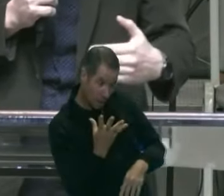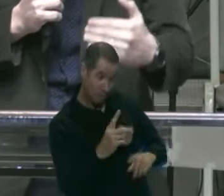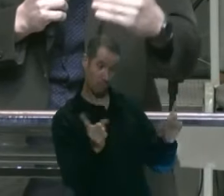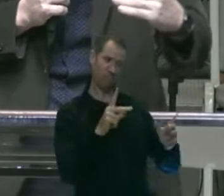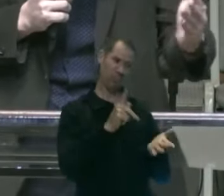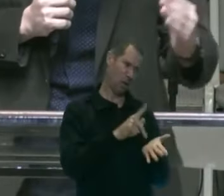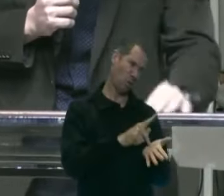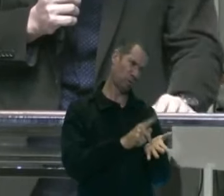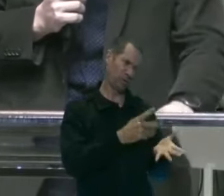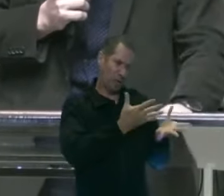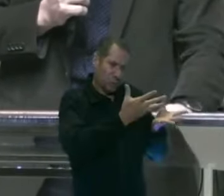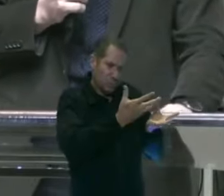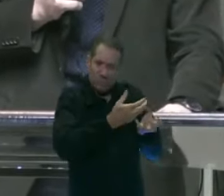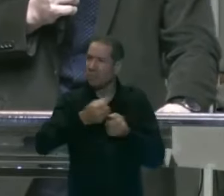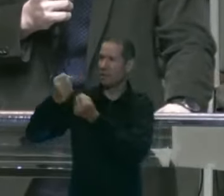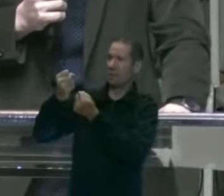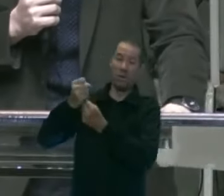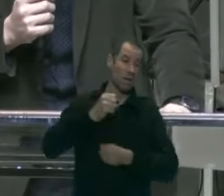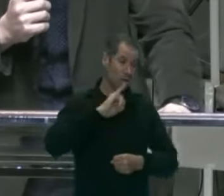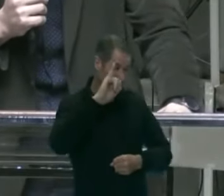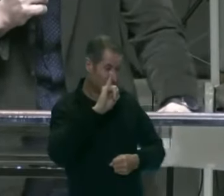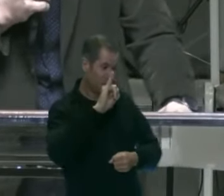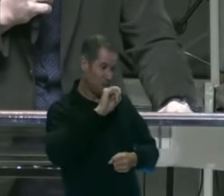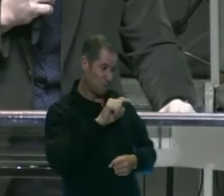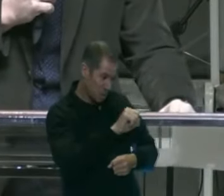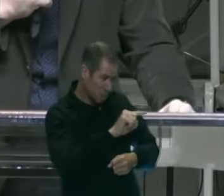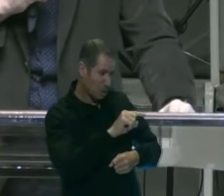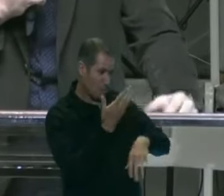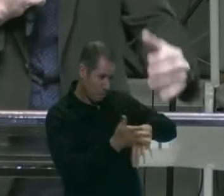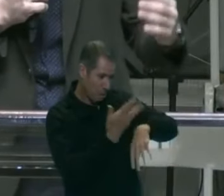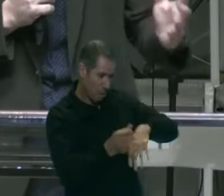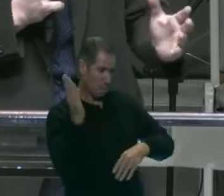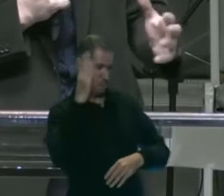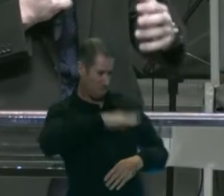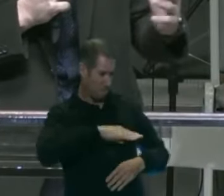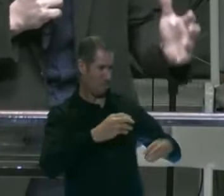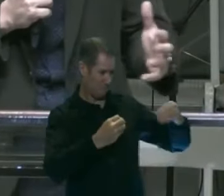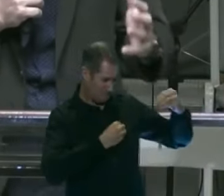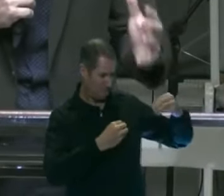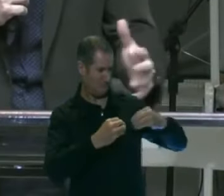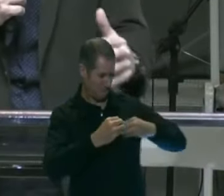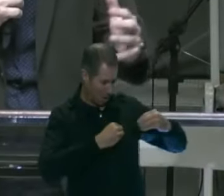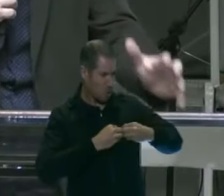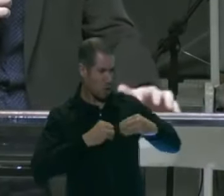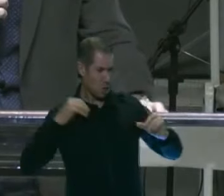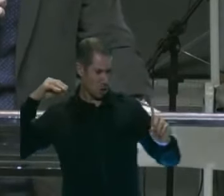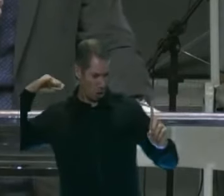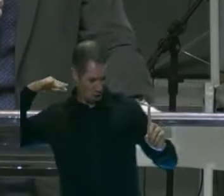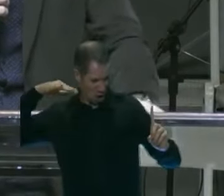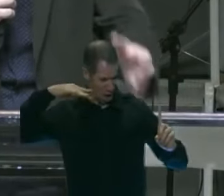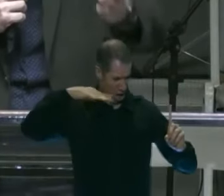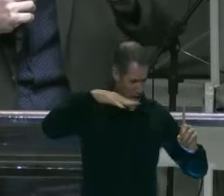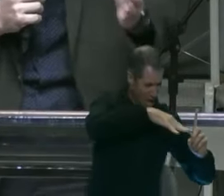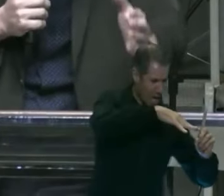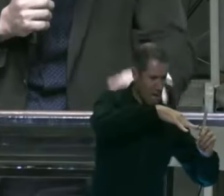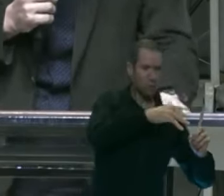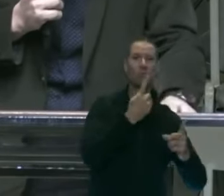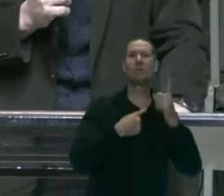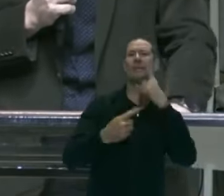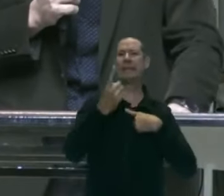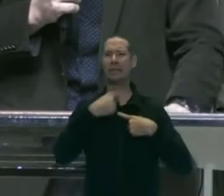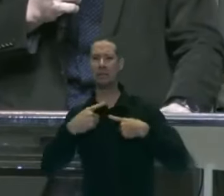que serás aceito. Se todavia procederes mal, eis que o pecado jaz à porta. O seu desejo